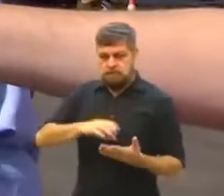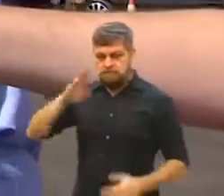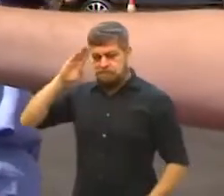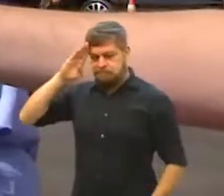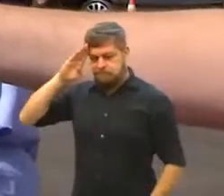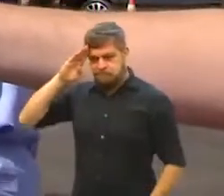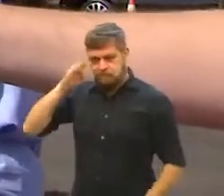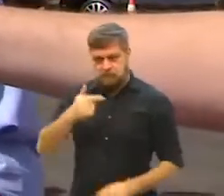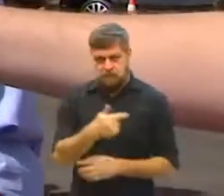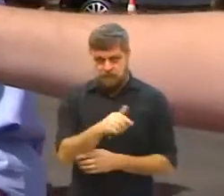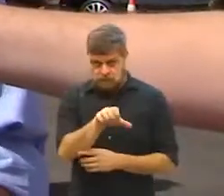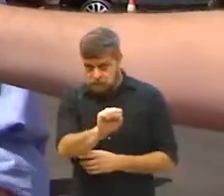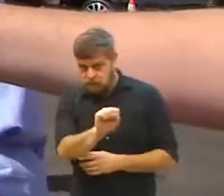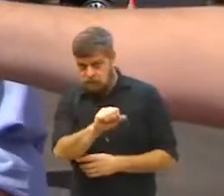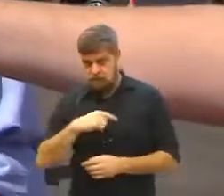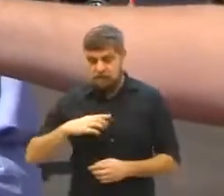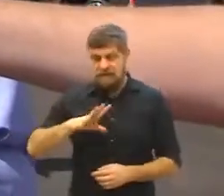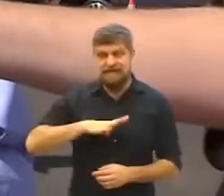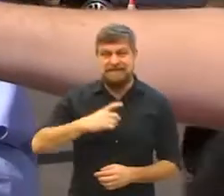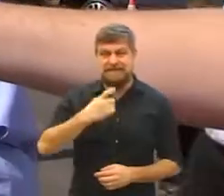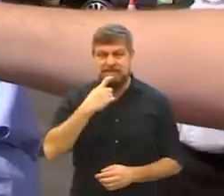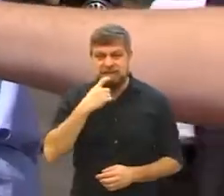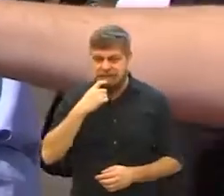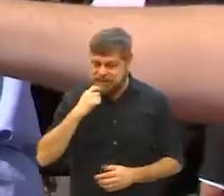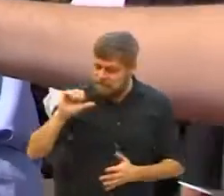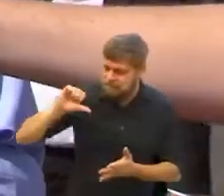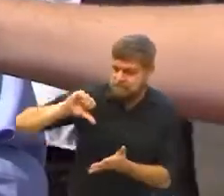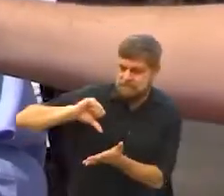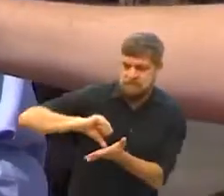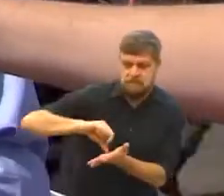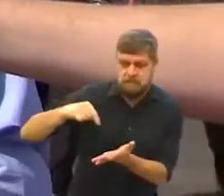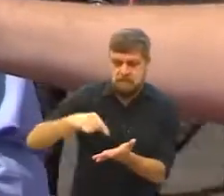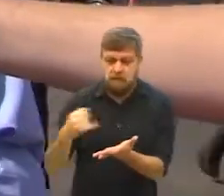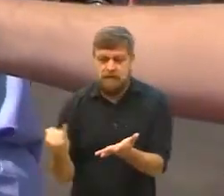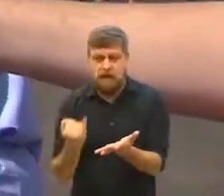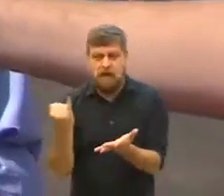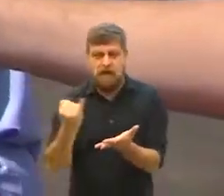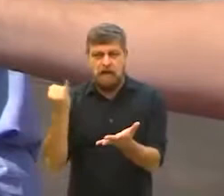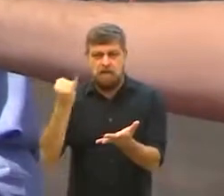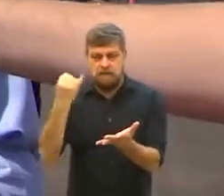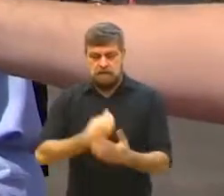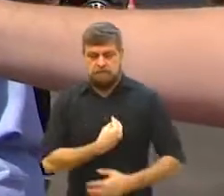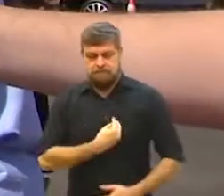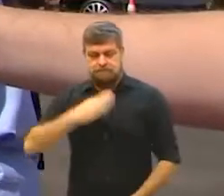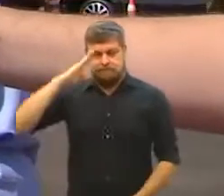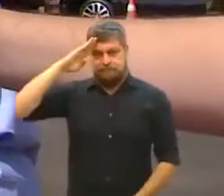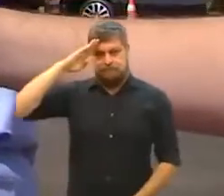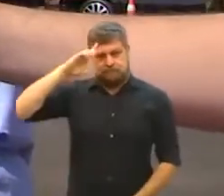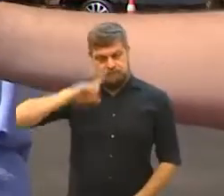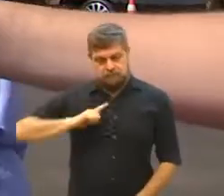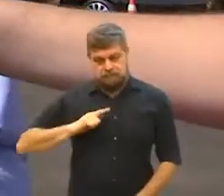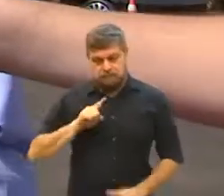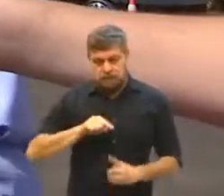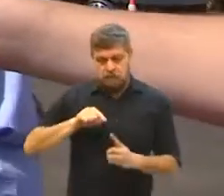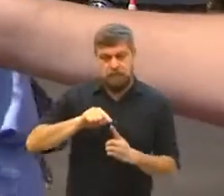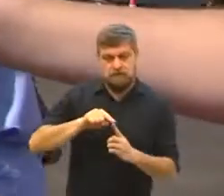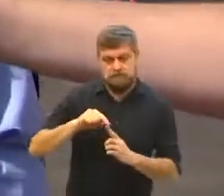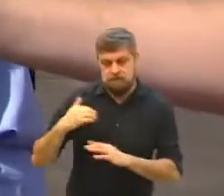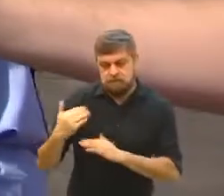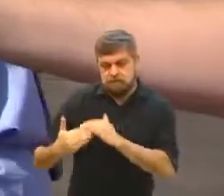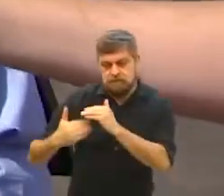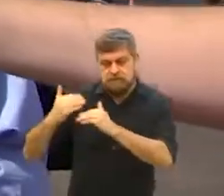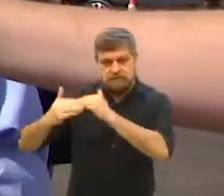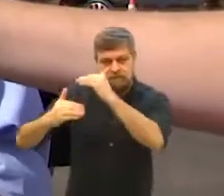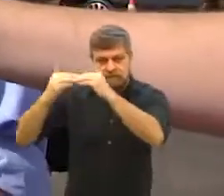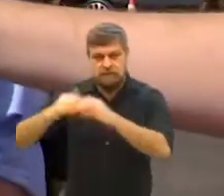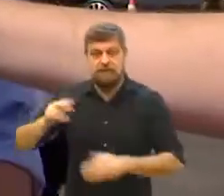aqui 28º Bil então a cidade é sede ser sede é desimportante unidades do Exército é um fator também de